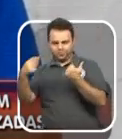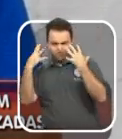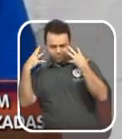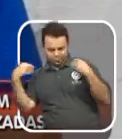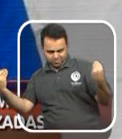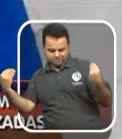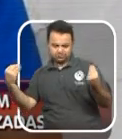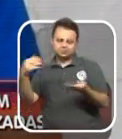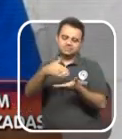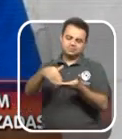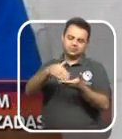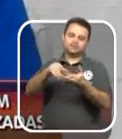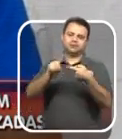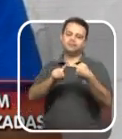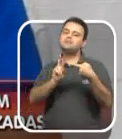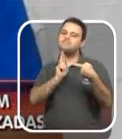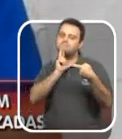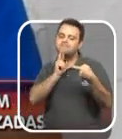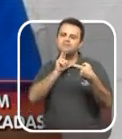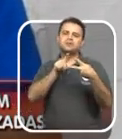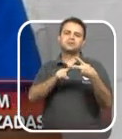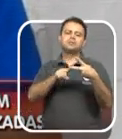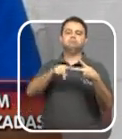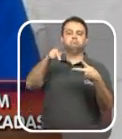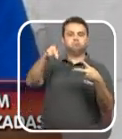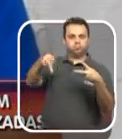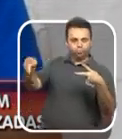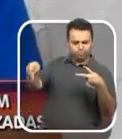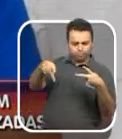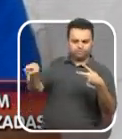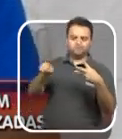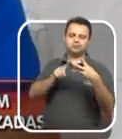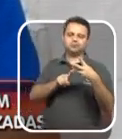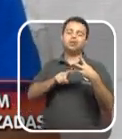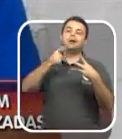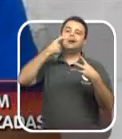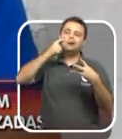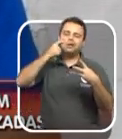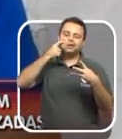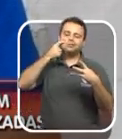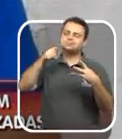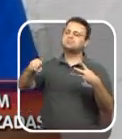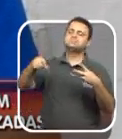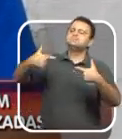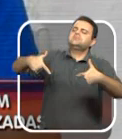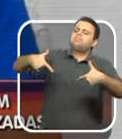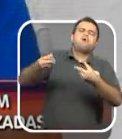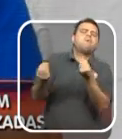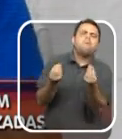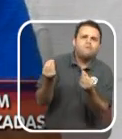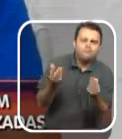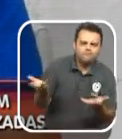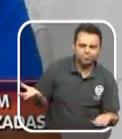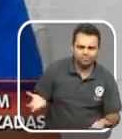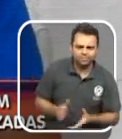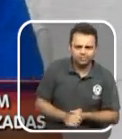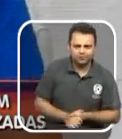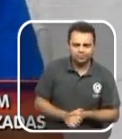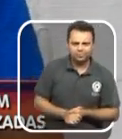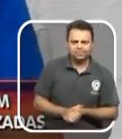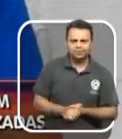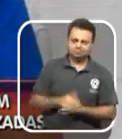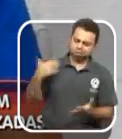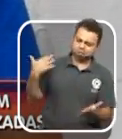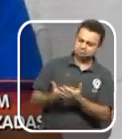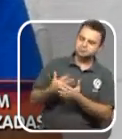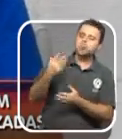E é exemplo agora das emendas parlamentares de caráter impositivo, houve uma união dos vereadores, né? Foi muito bonito,